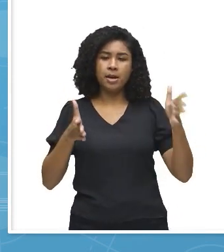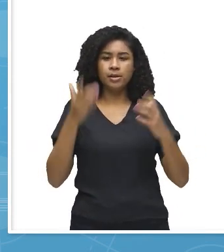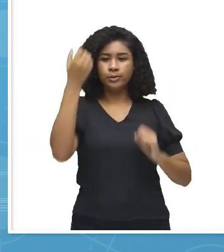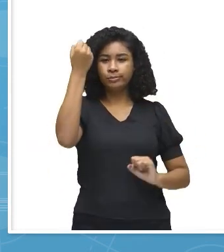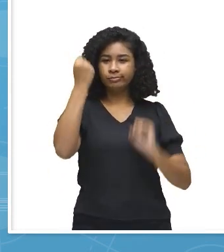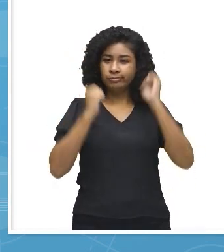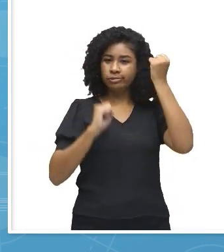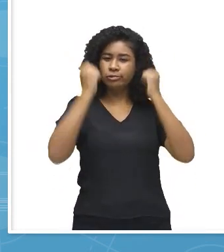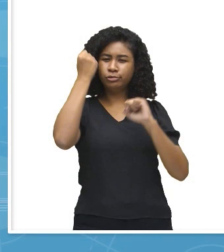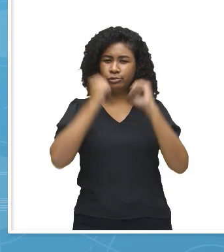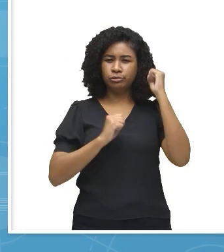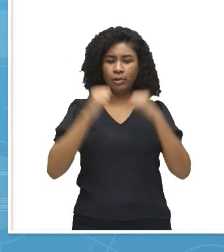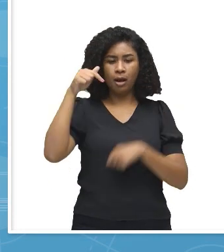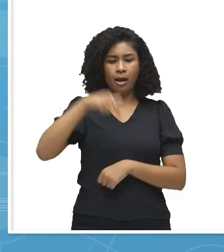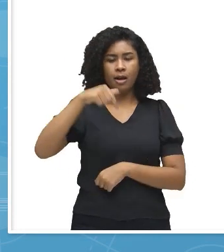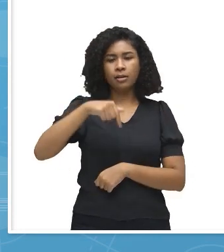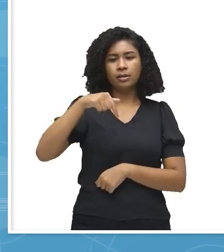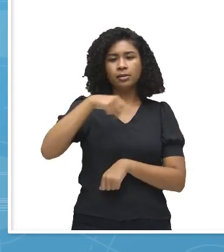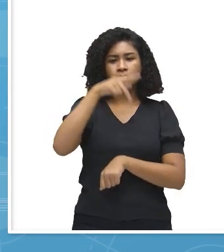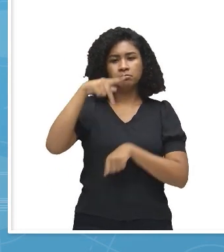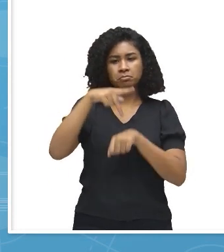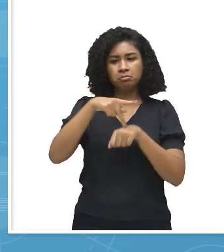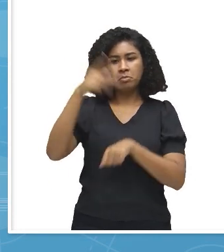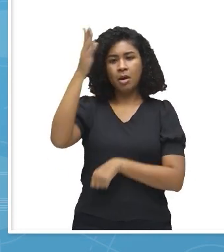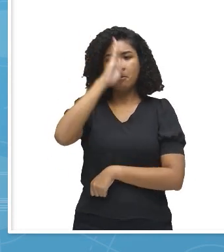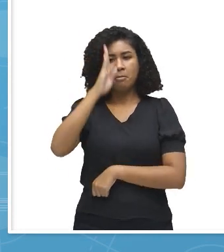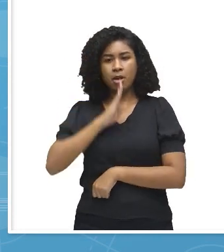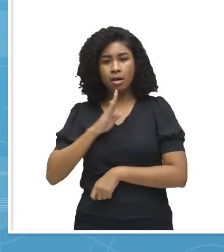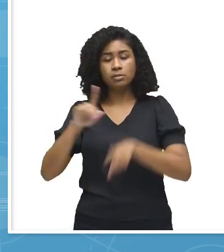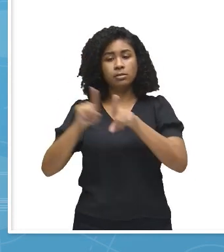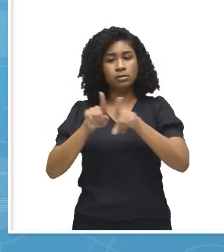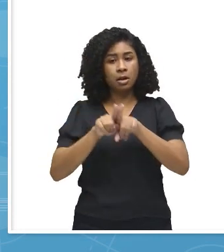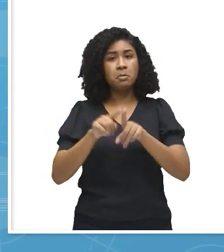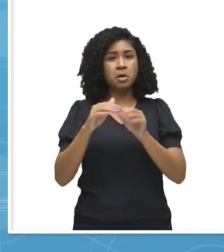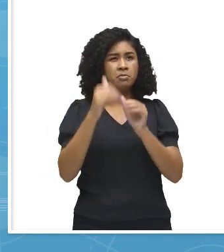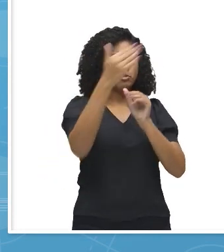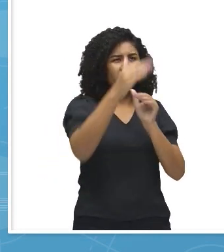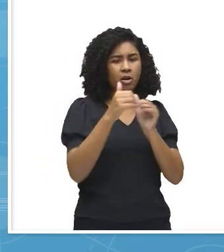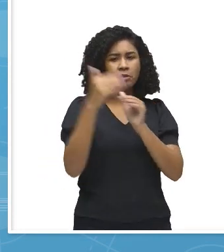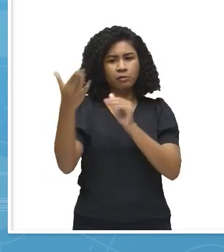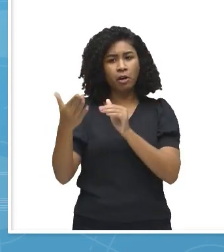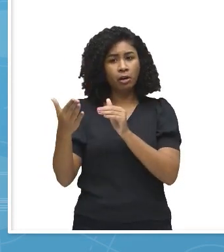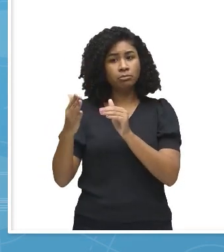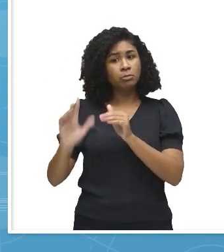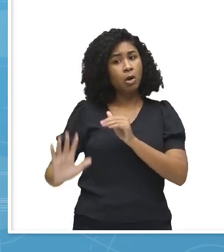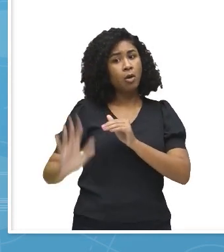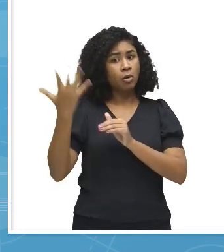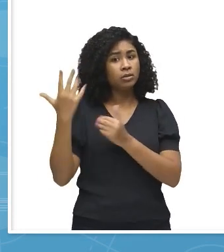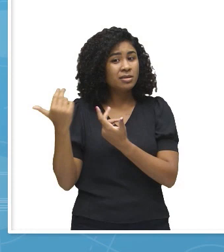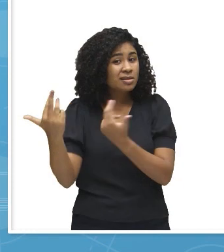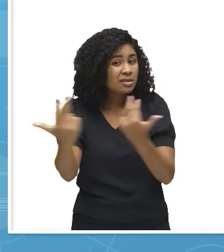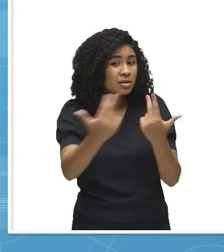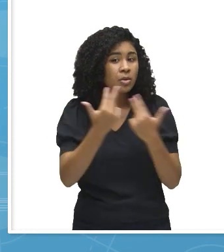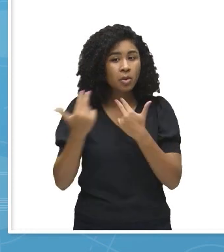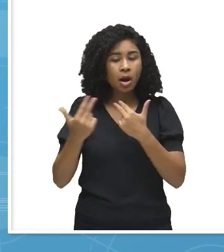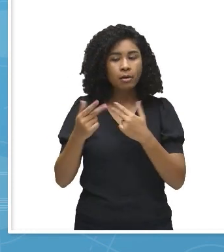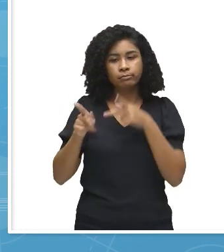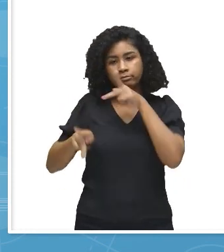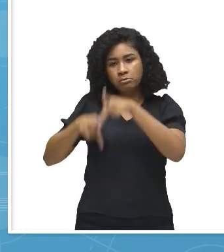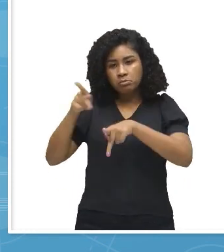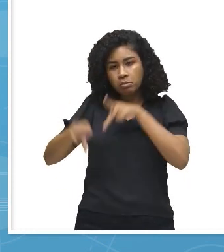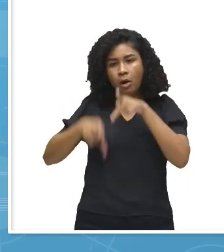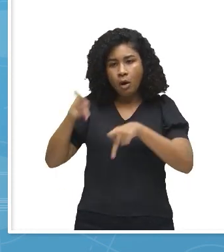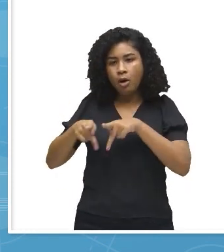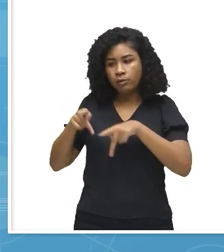também que vão se industrializando, acontece o mesmo, né? A população, ela sai ali do meio rural e vai